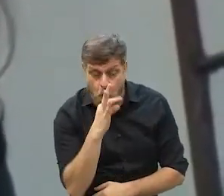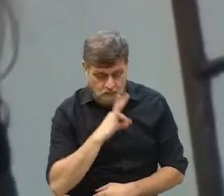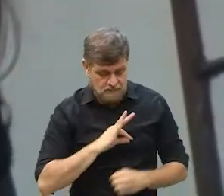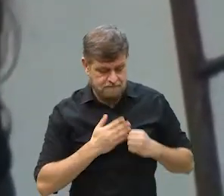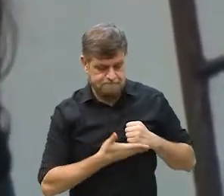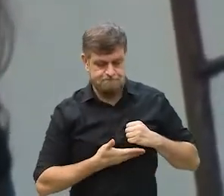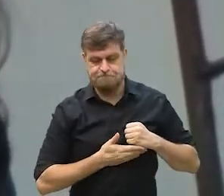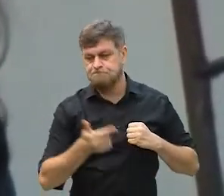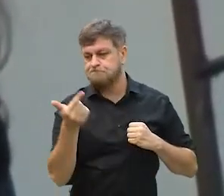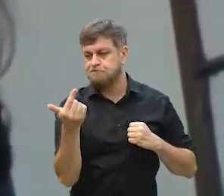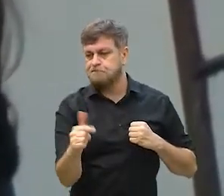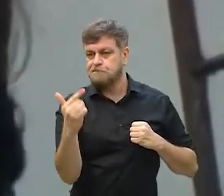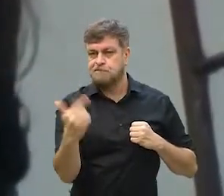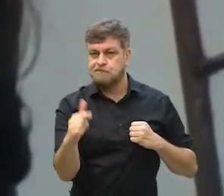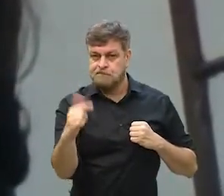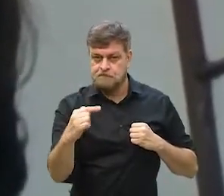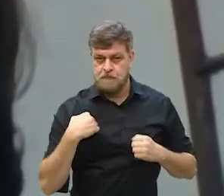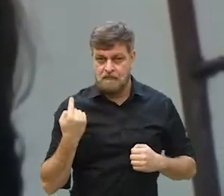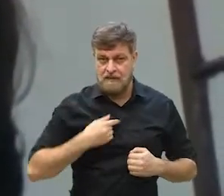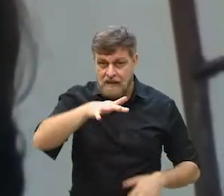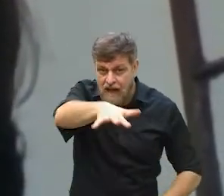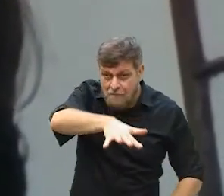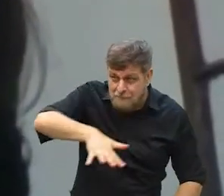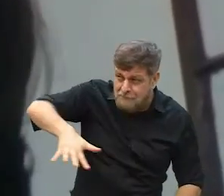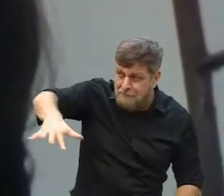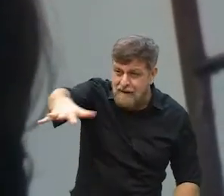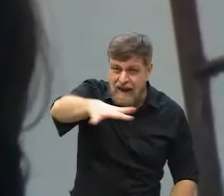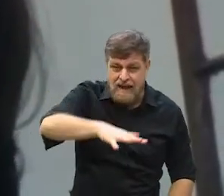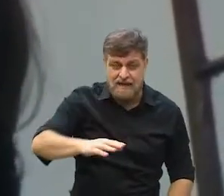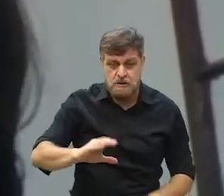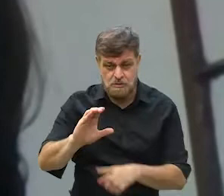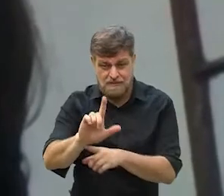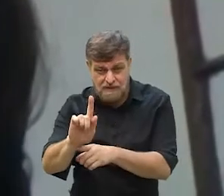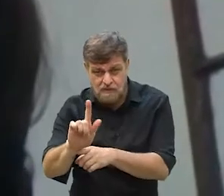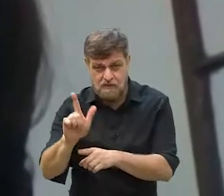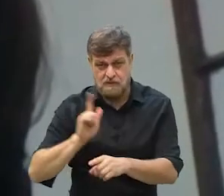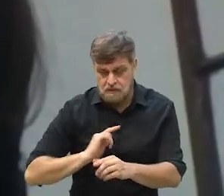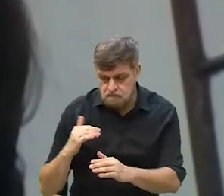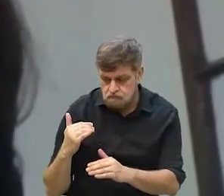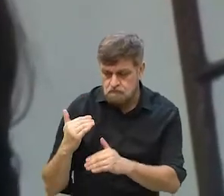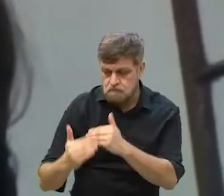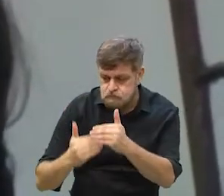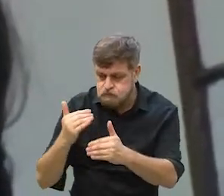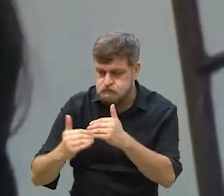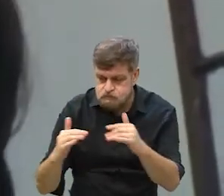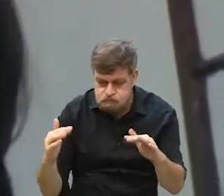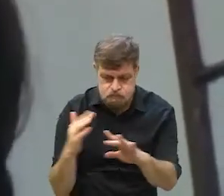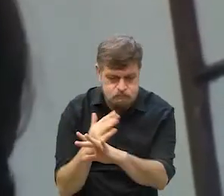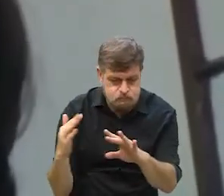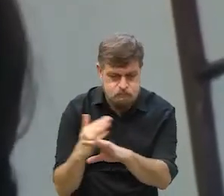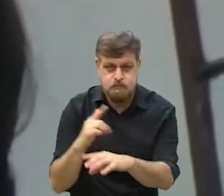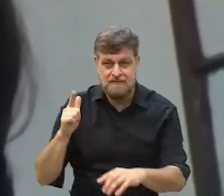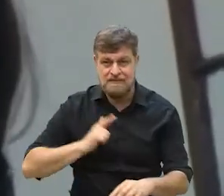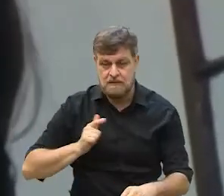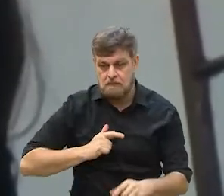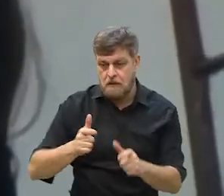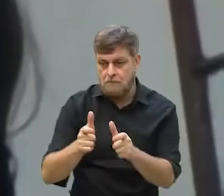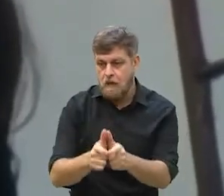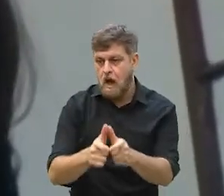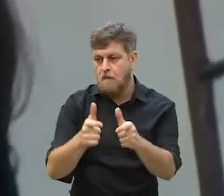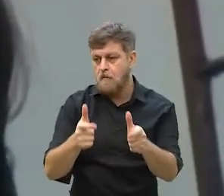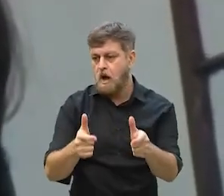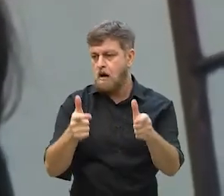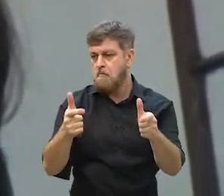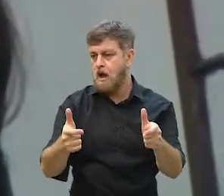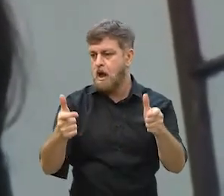salário mínimo. Então, nós temos uma região muito dinâmica, uma região que acresce